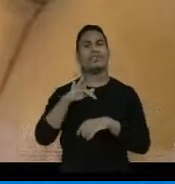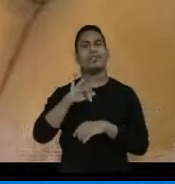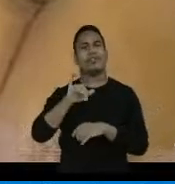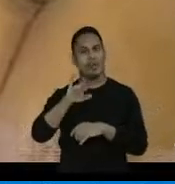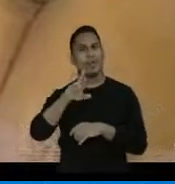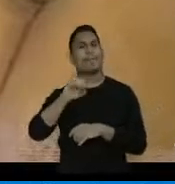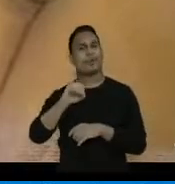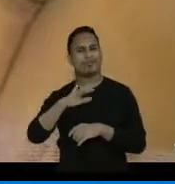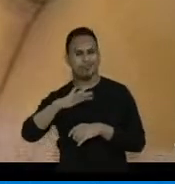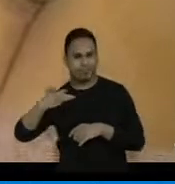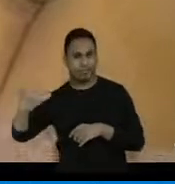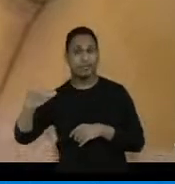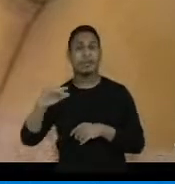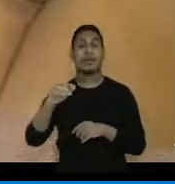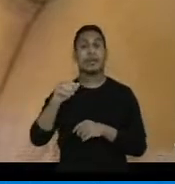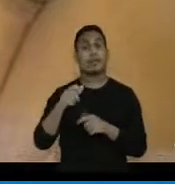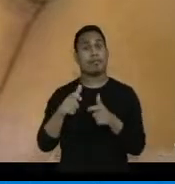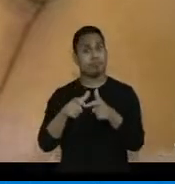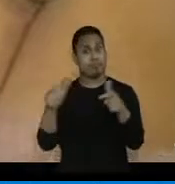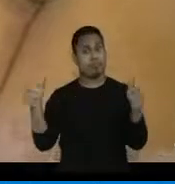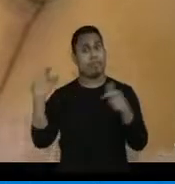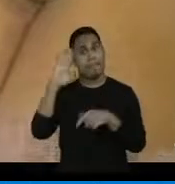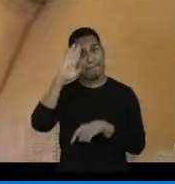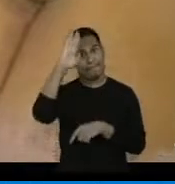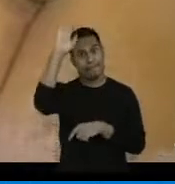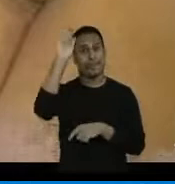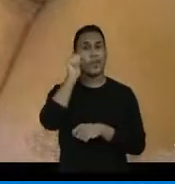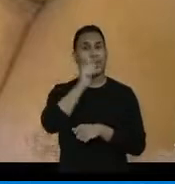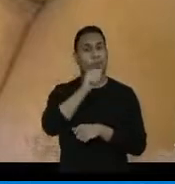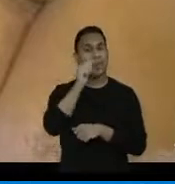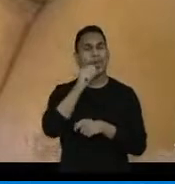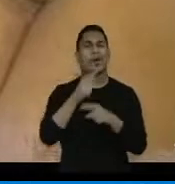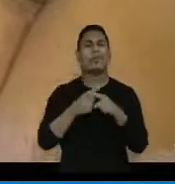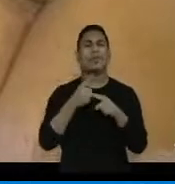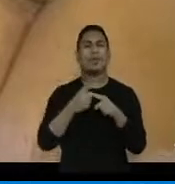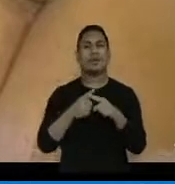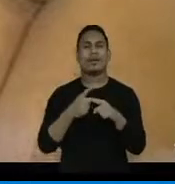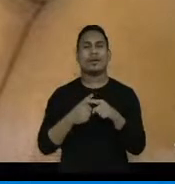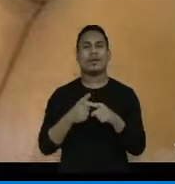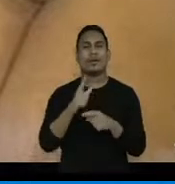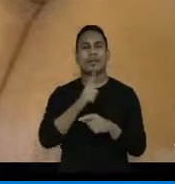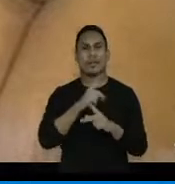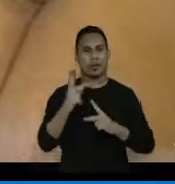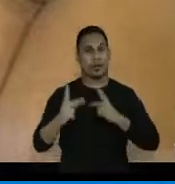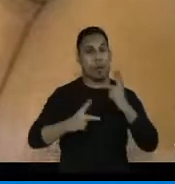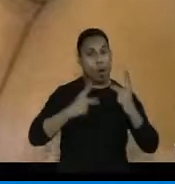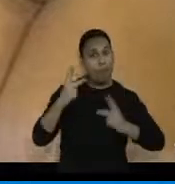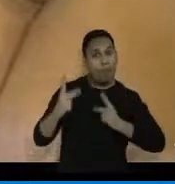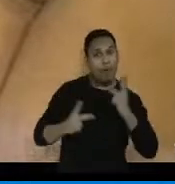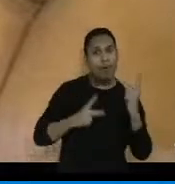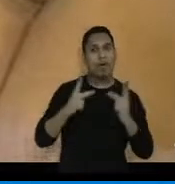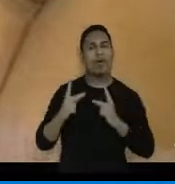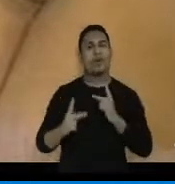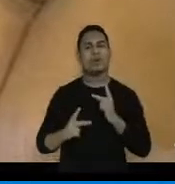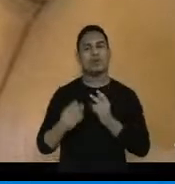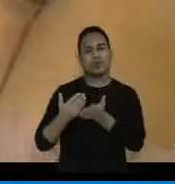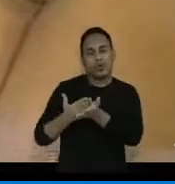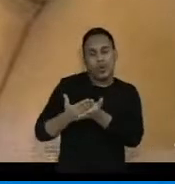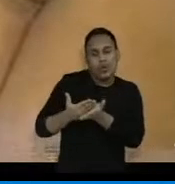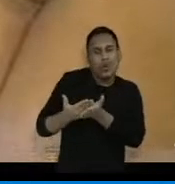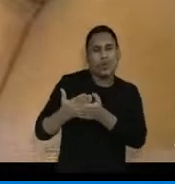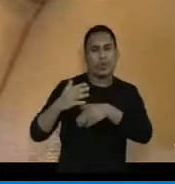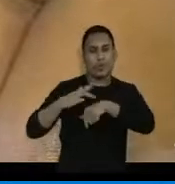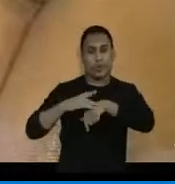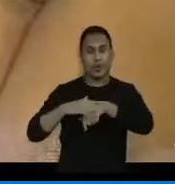porque haja um componente também hormonal na origem do problema, mas o fato é que é uma doença com